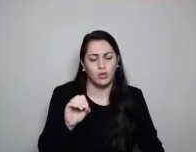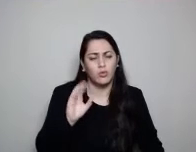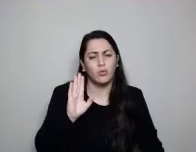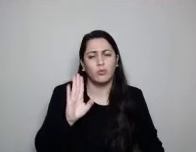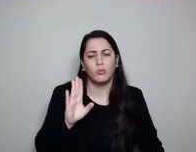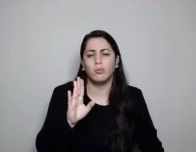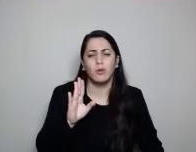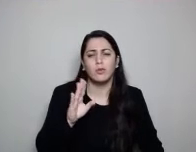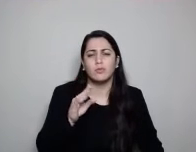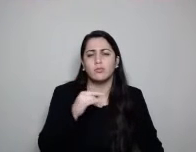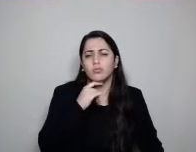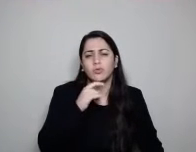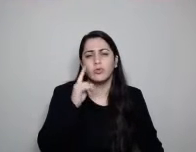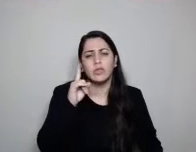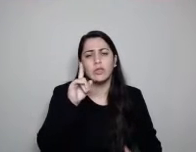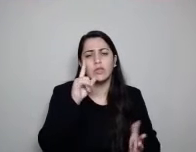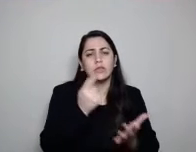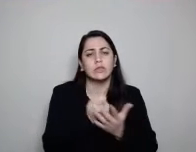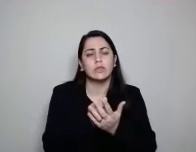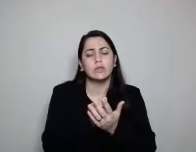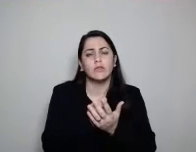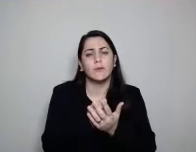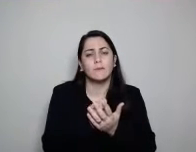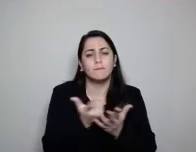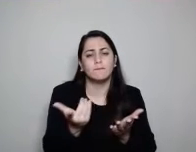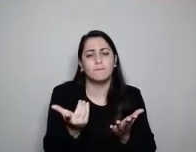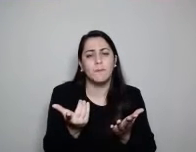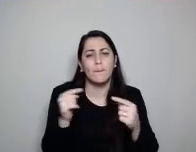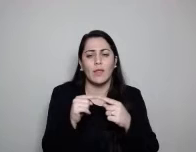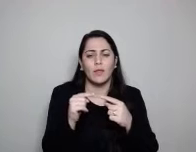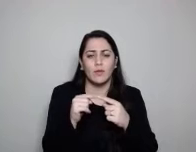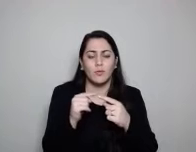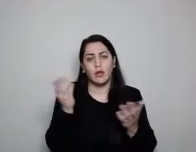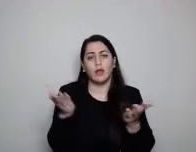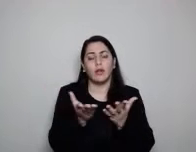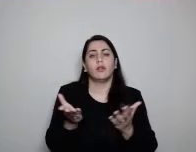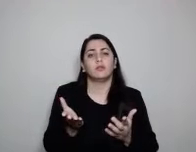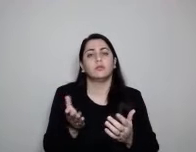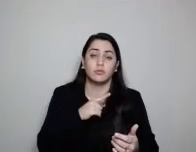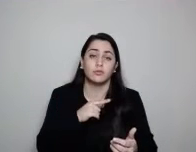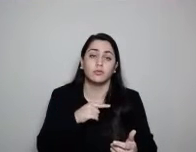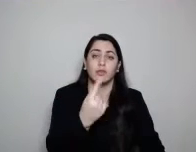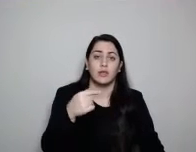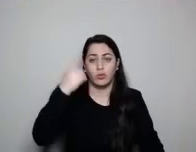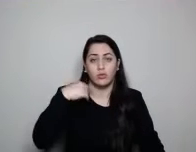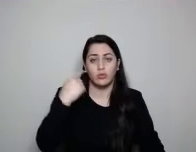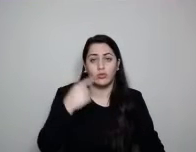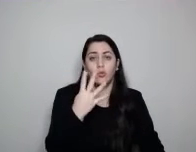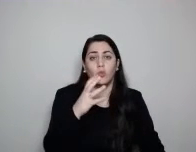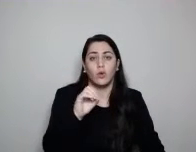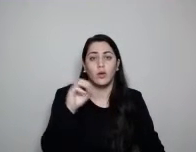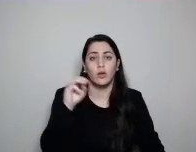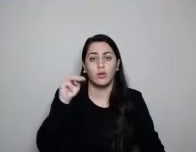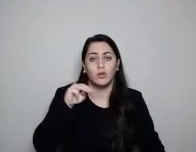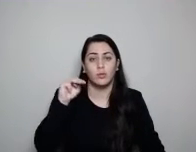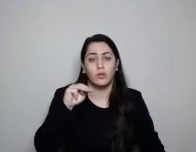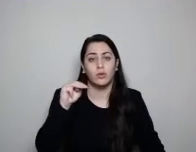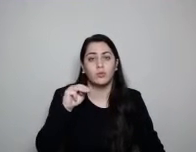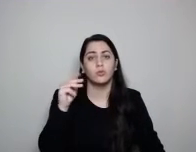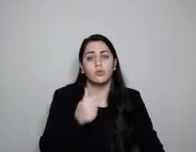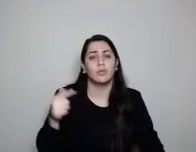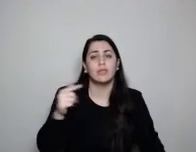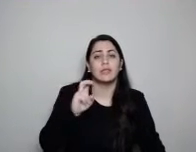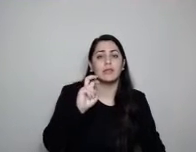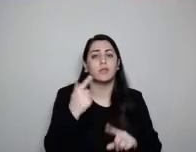horas e 40 minutos por semana, 5 dias por semana, o que dá 3 horas e